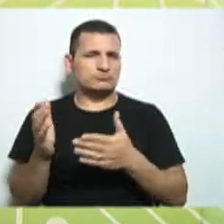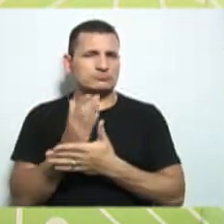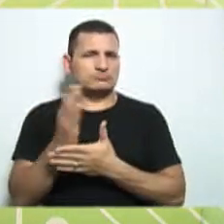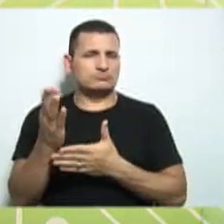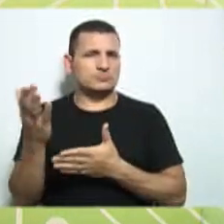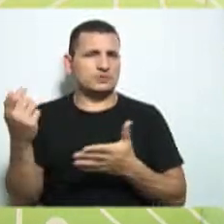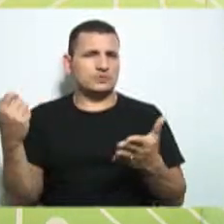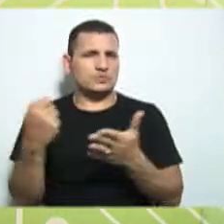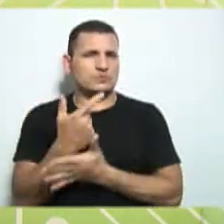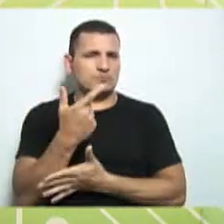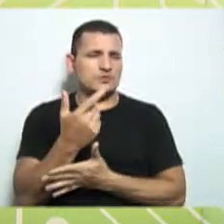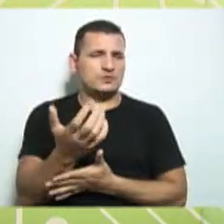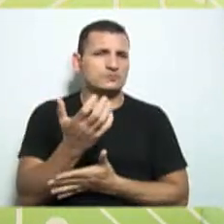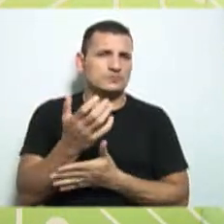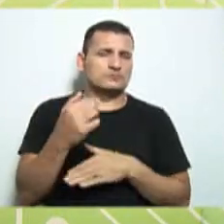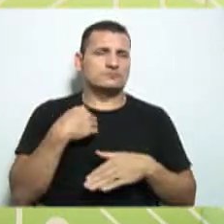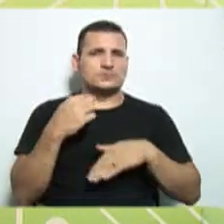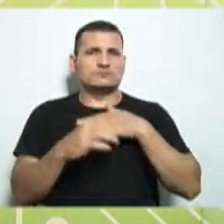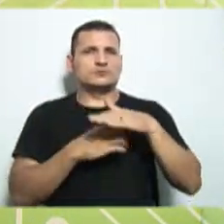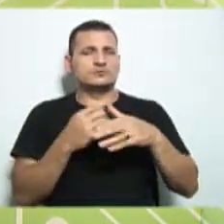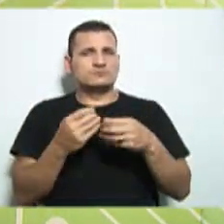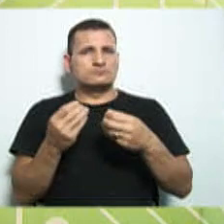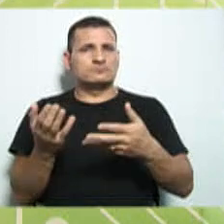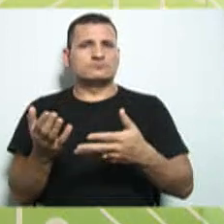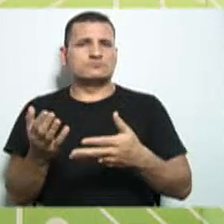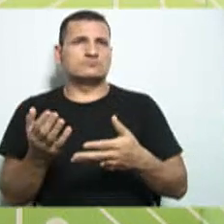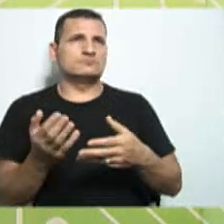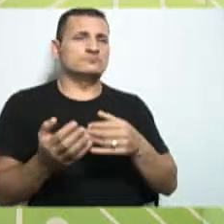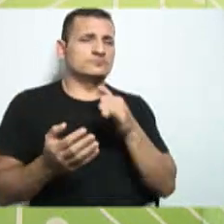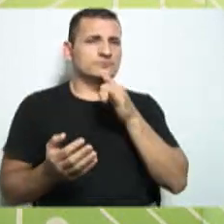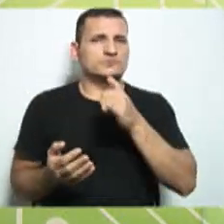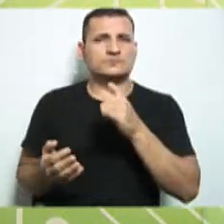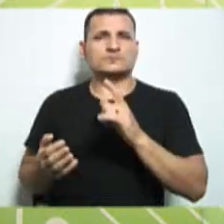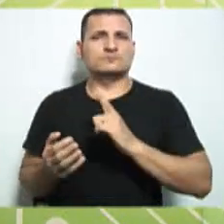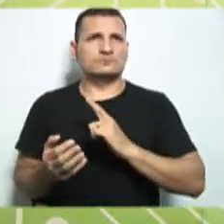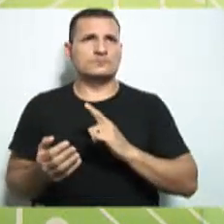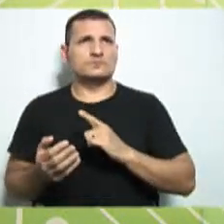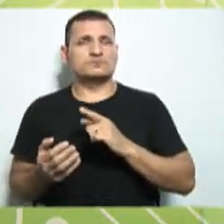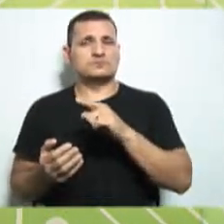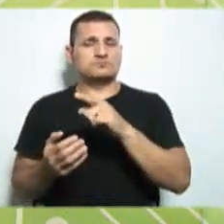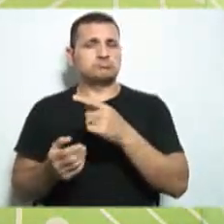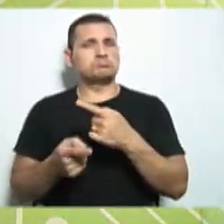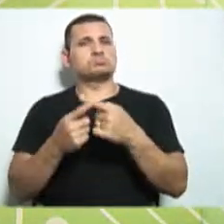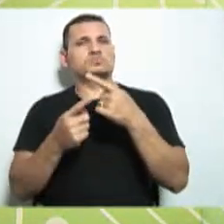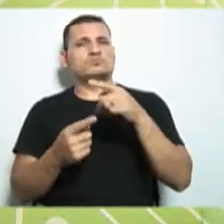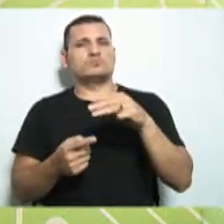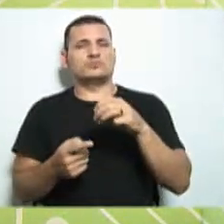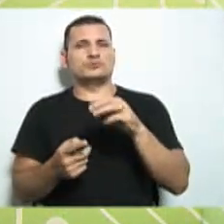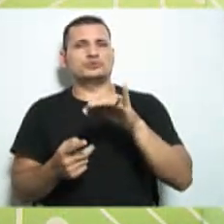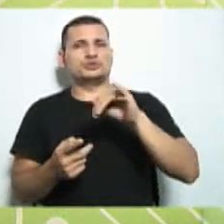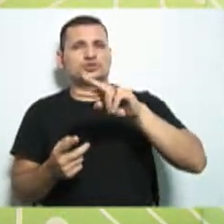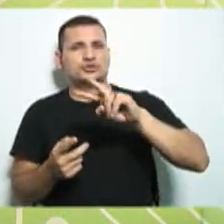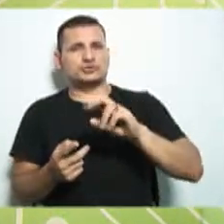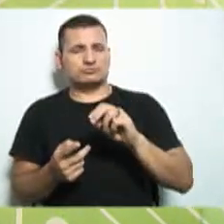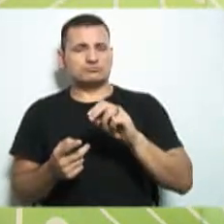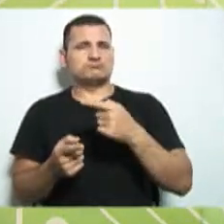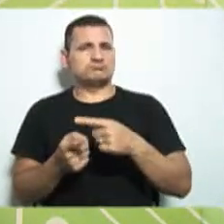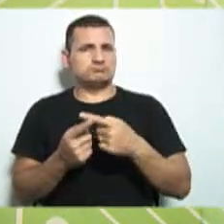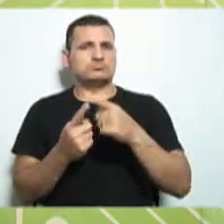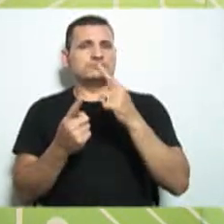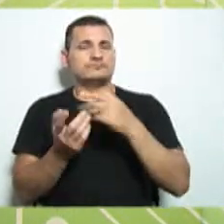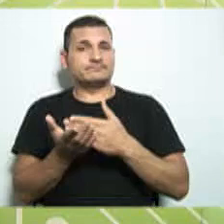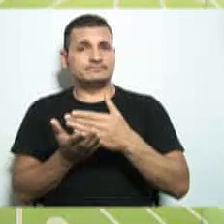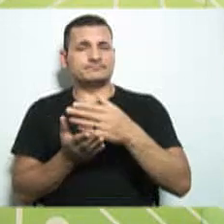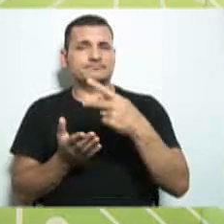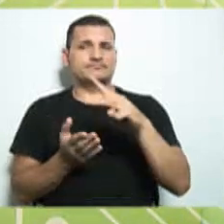desse produto que a minha organização vai oferecer? Se houver, esse já é um grande motivo para se abrir uma organização, para